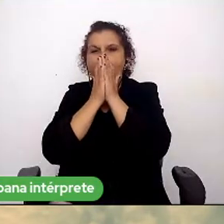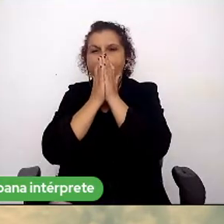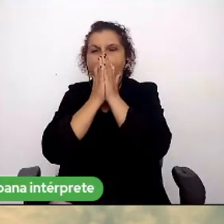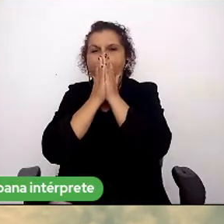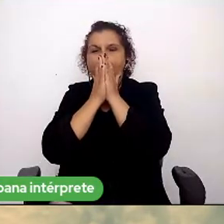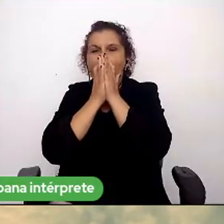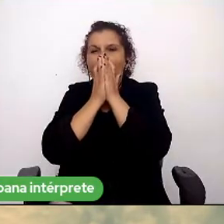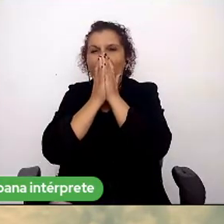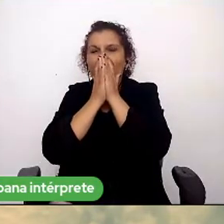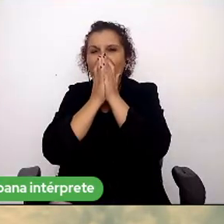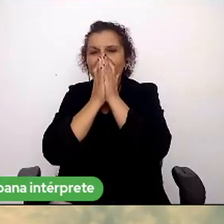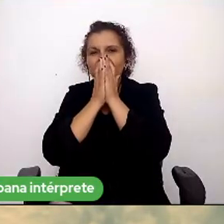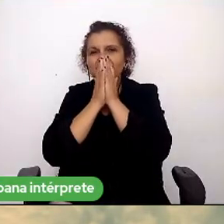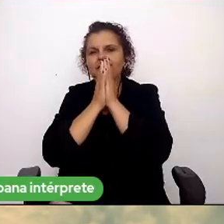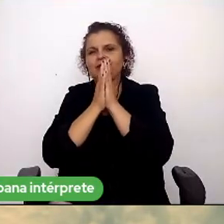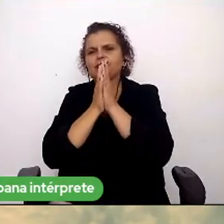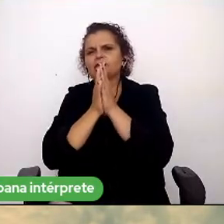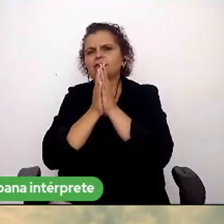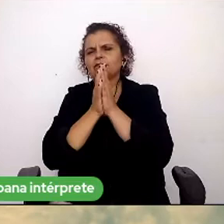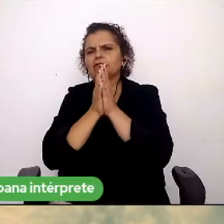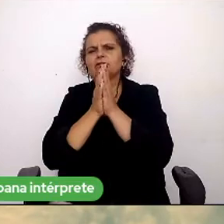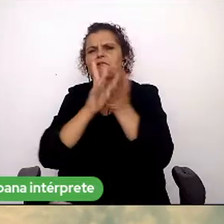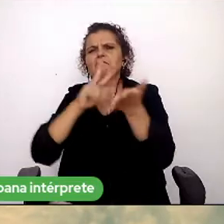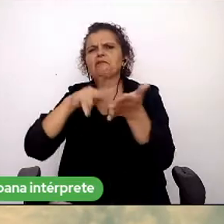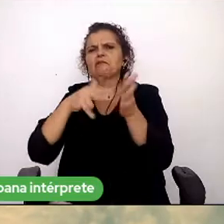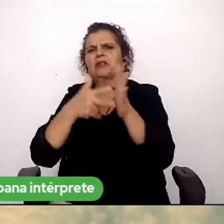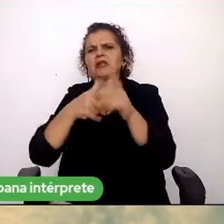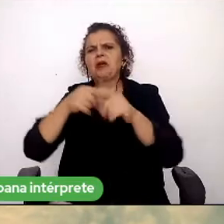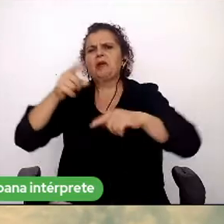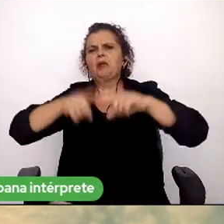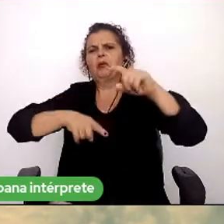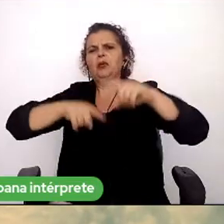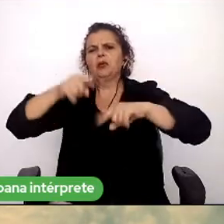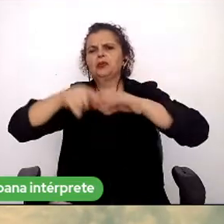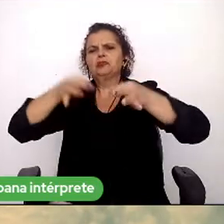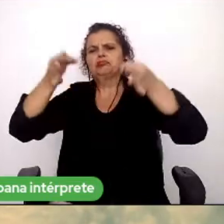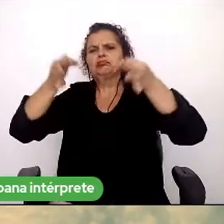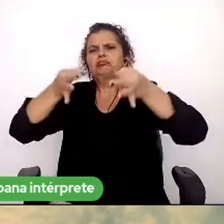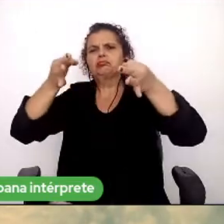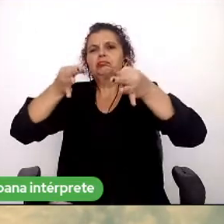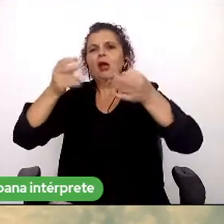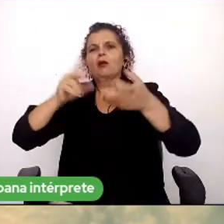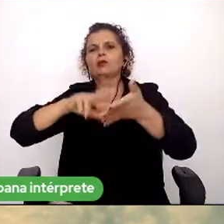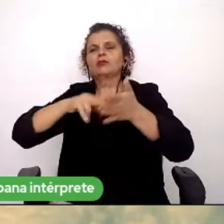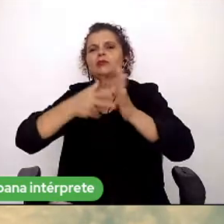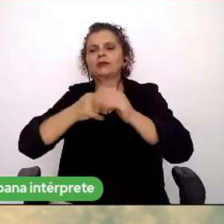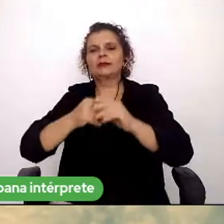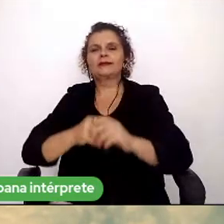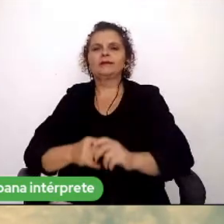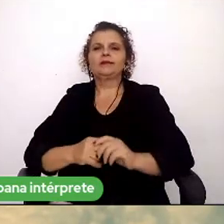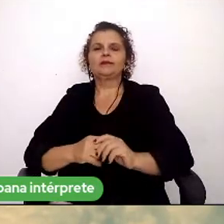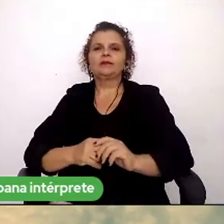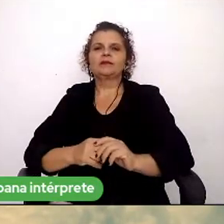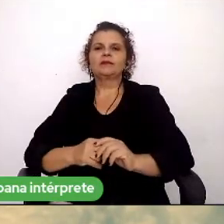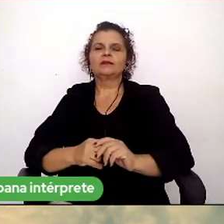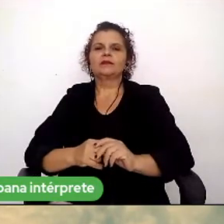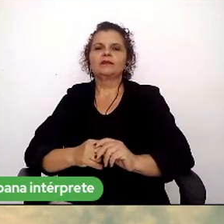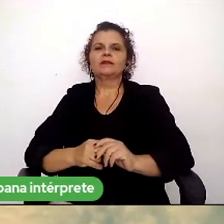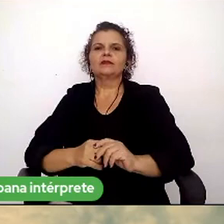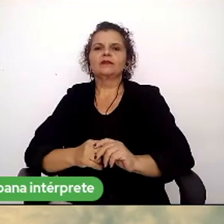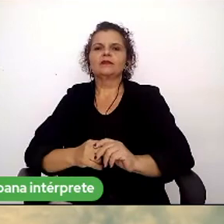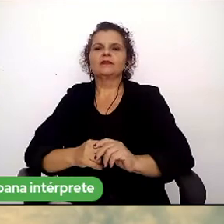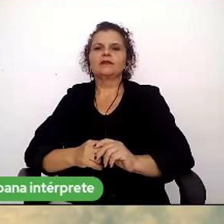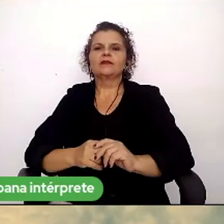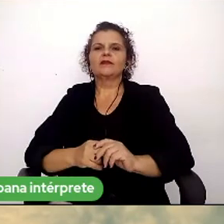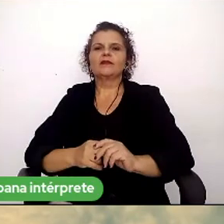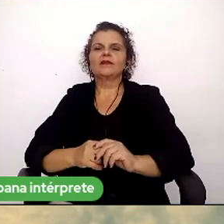Produto ideal? O que você está querendo dizer com produto ideal, Gabi? O que seria isso? Eu acho que